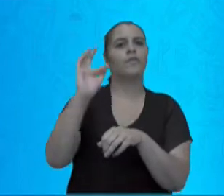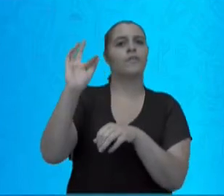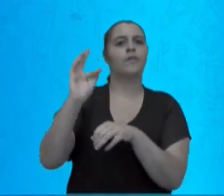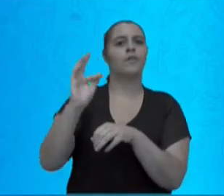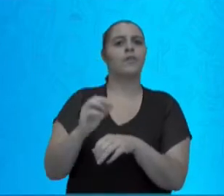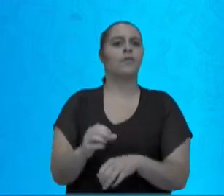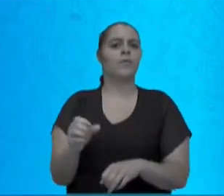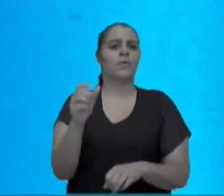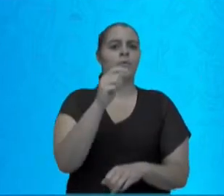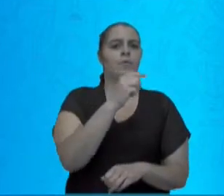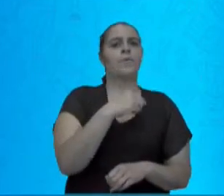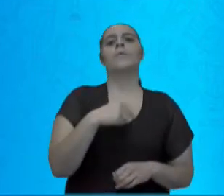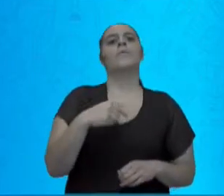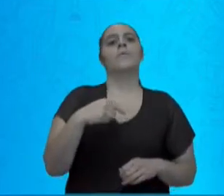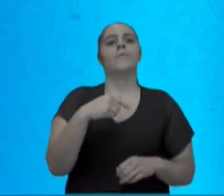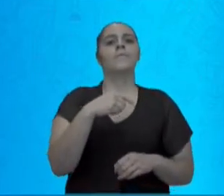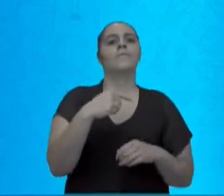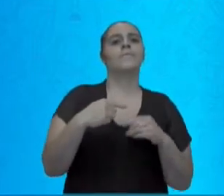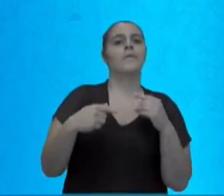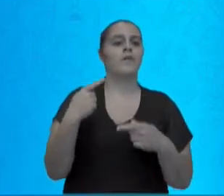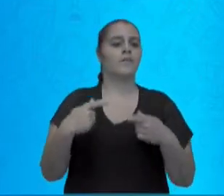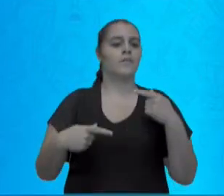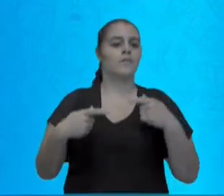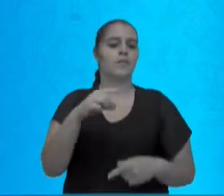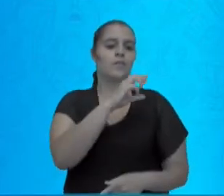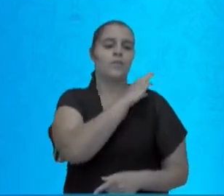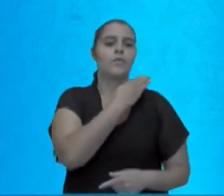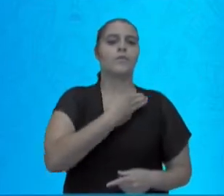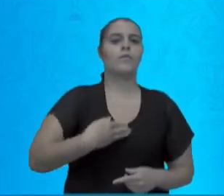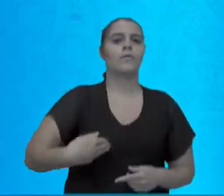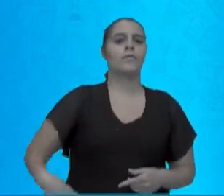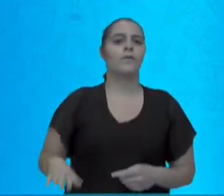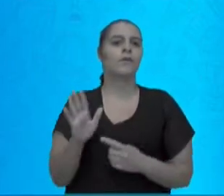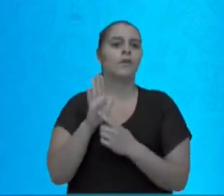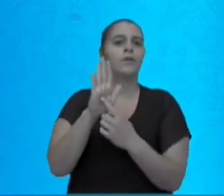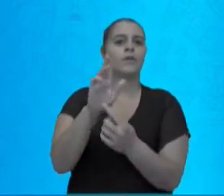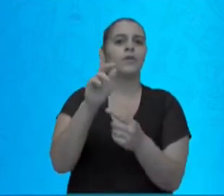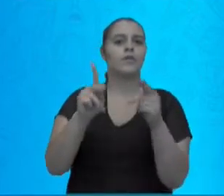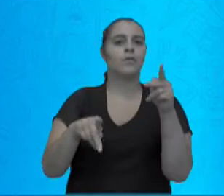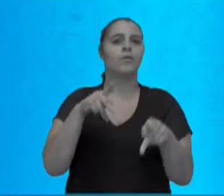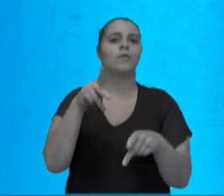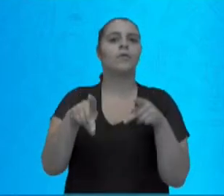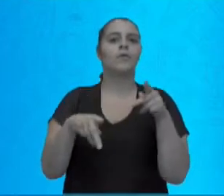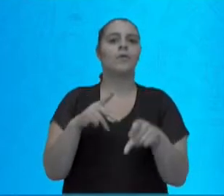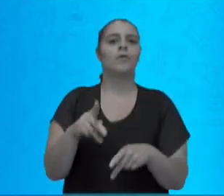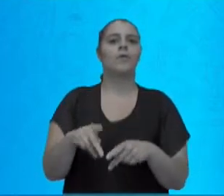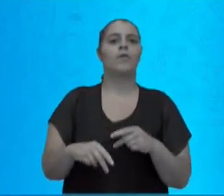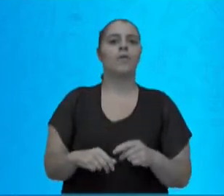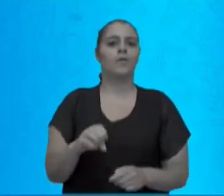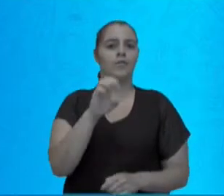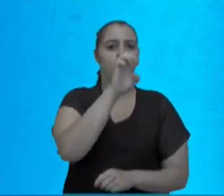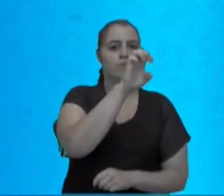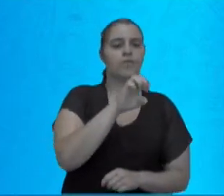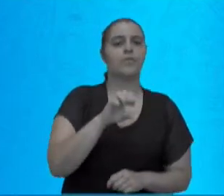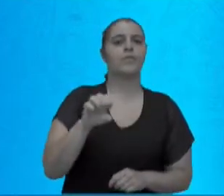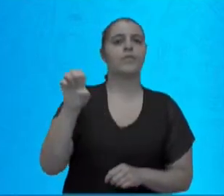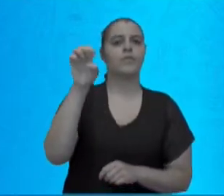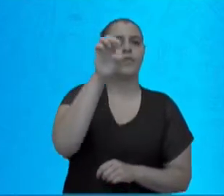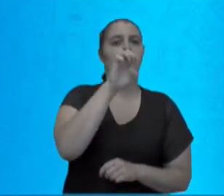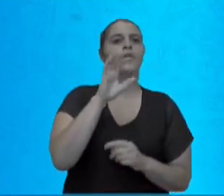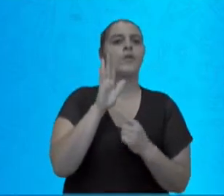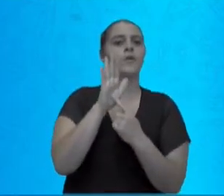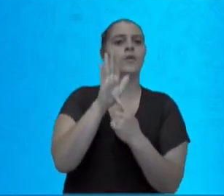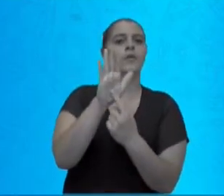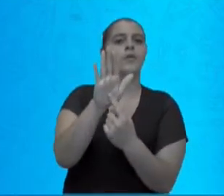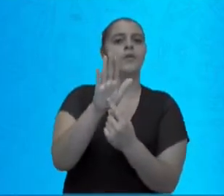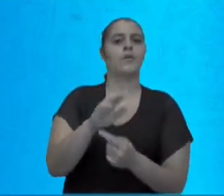um governo que representa o seu povo. Esse é o Estado. O Estado é aquilo que